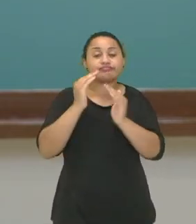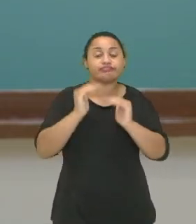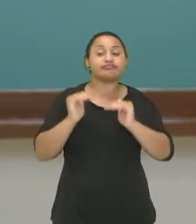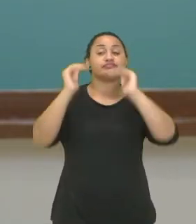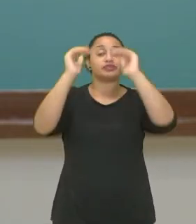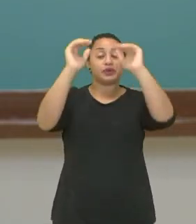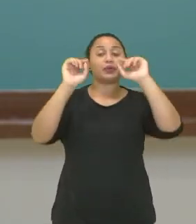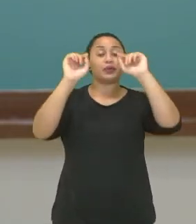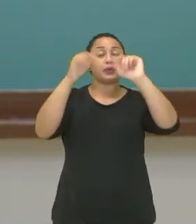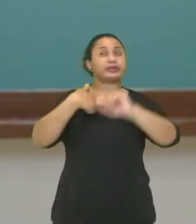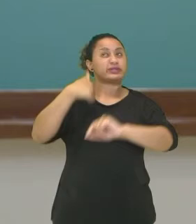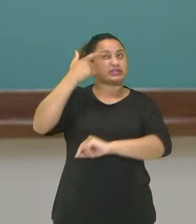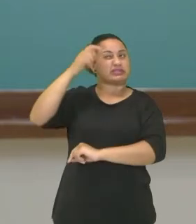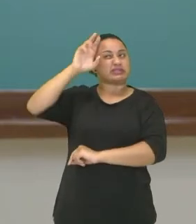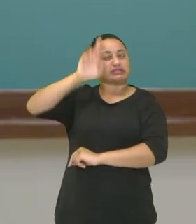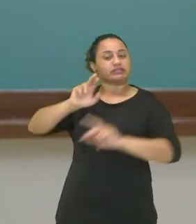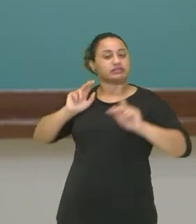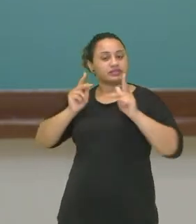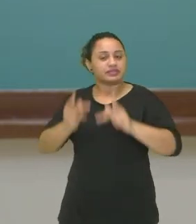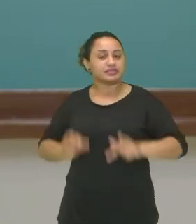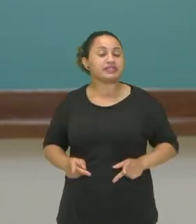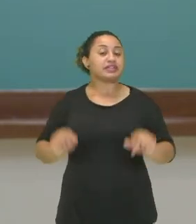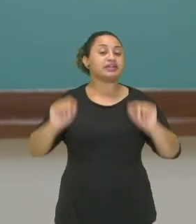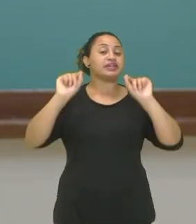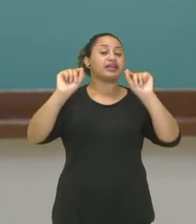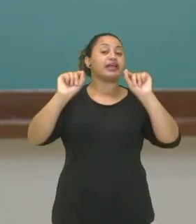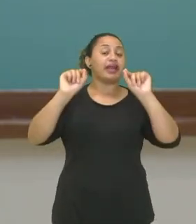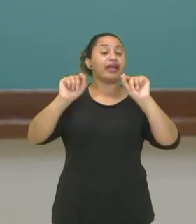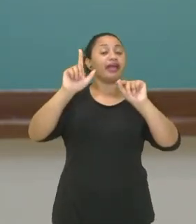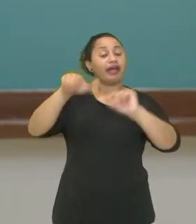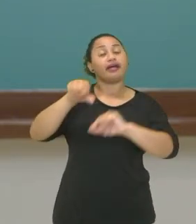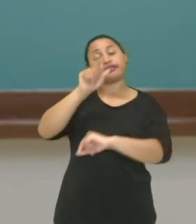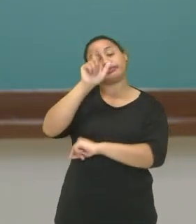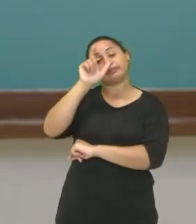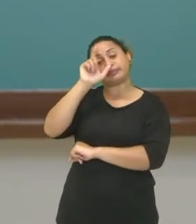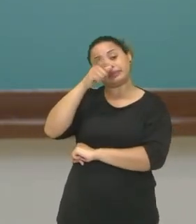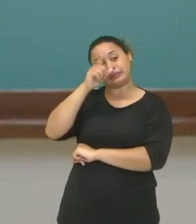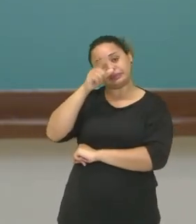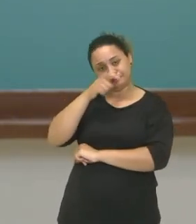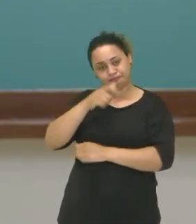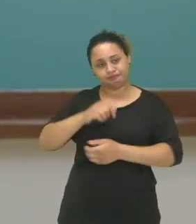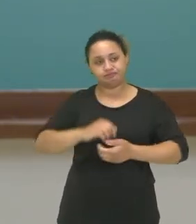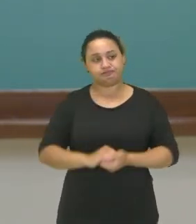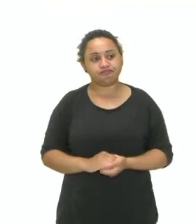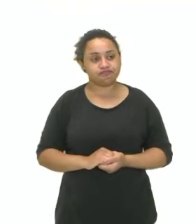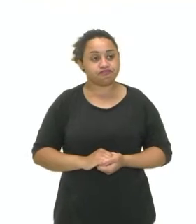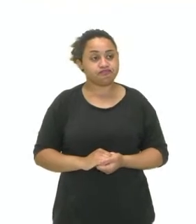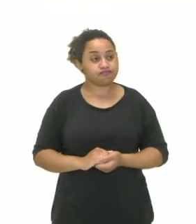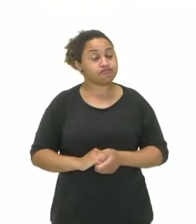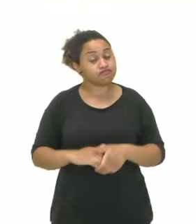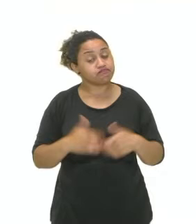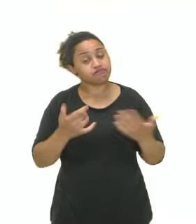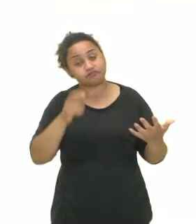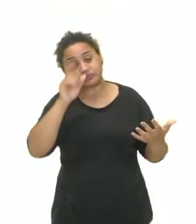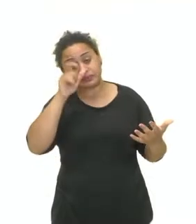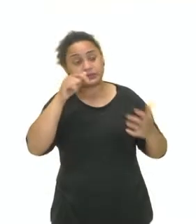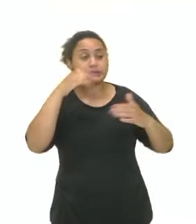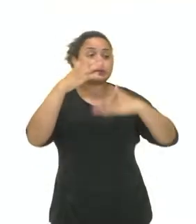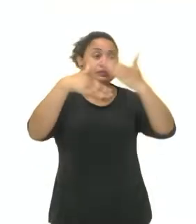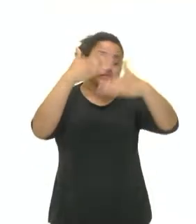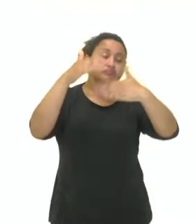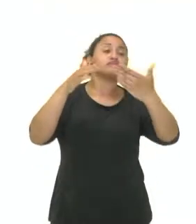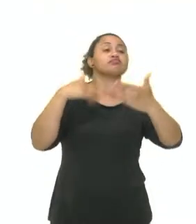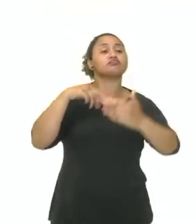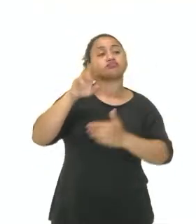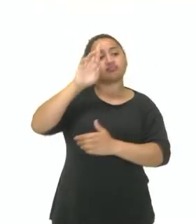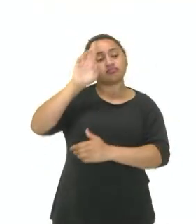superioridade da razão humana, foi René Descartes. René Descartes desenvolveu um racionalismo segundo